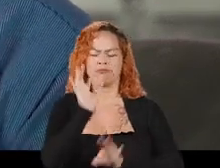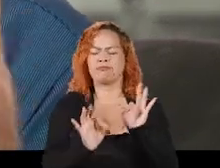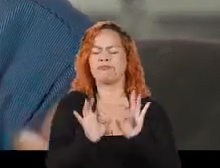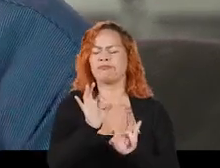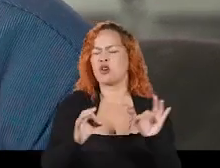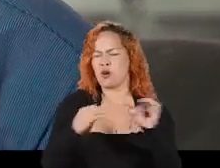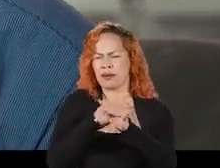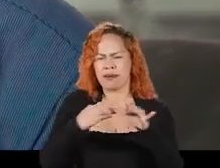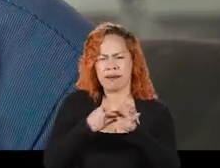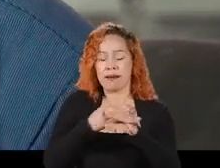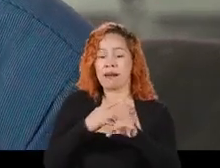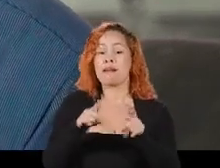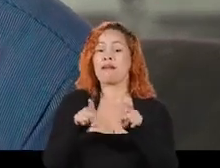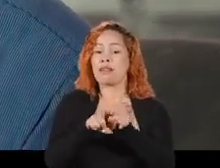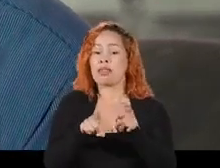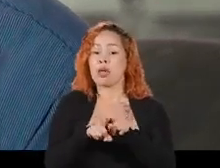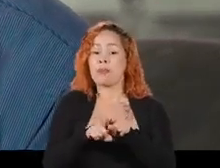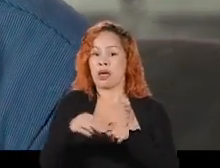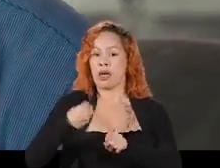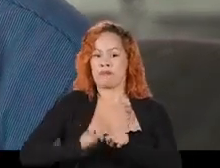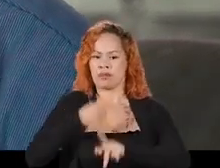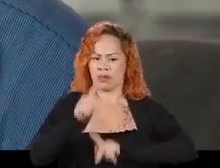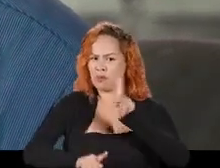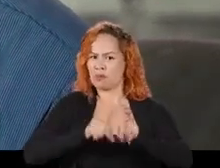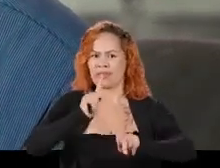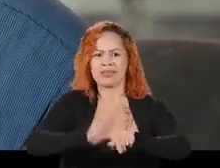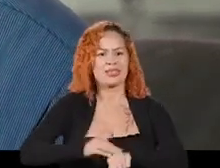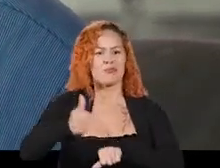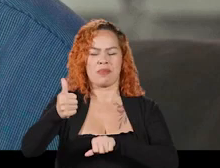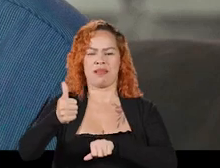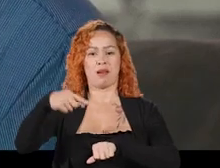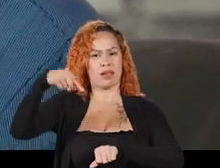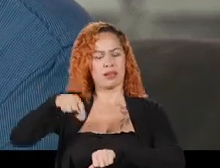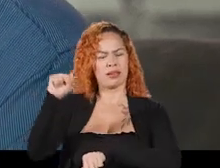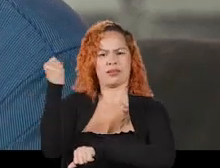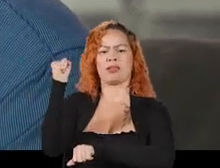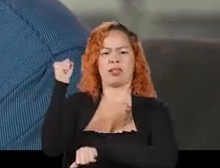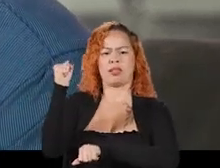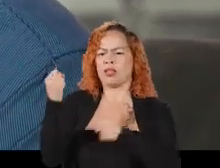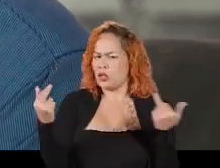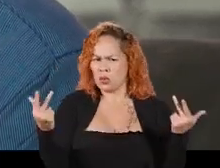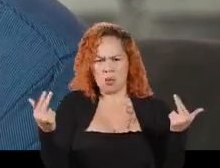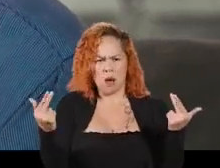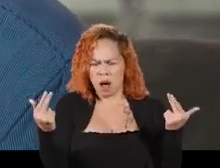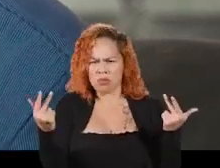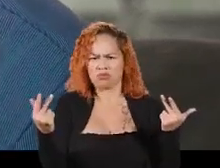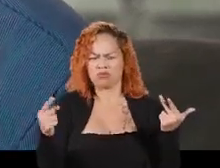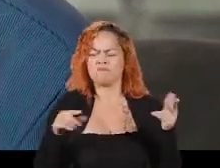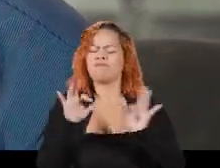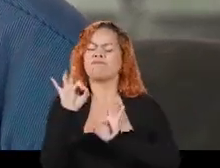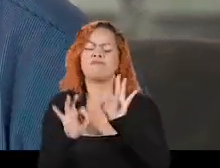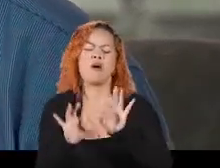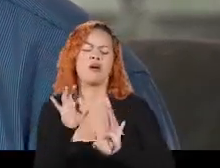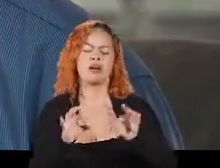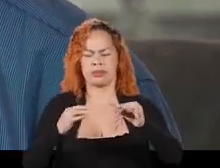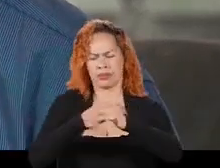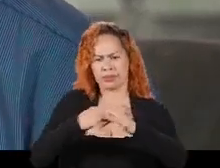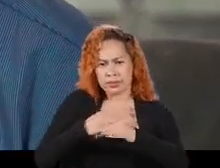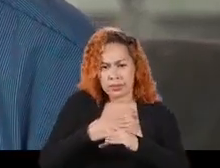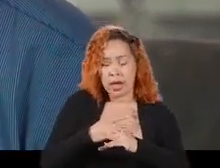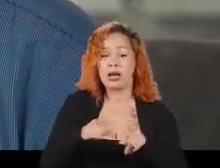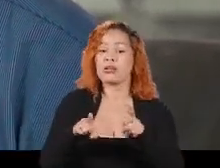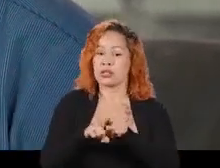Clécio ajeitou a cidade e melhorou muito a vida das pessoas. E aqui em Santana nós estamos fazendo do mesmo jeito. Nós estamos